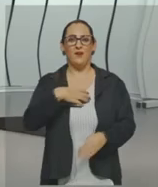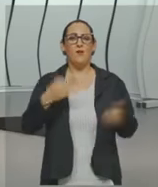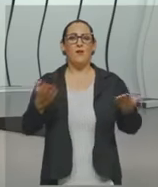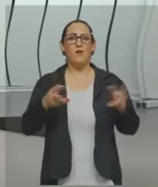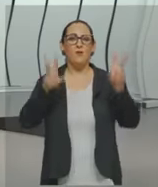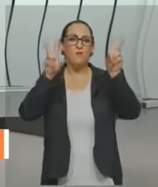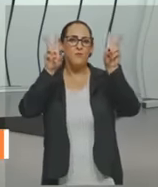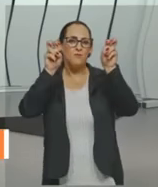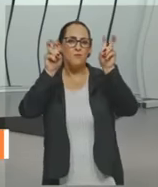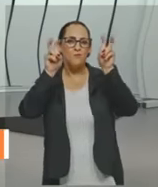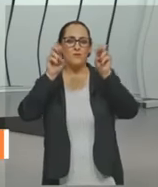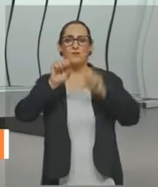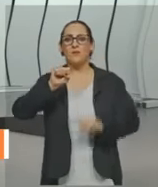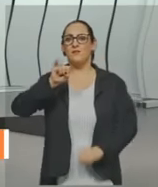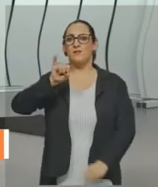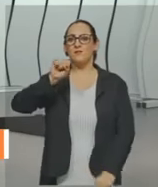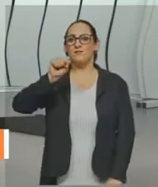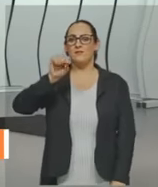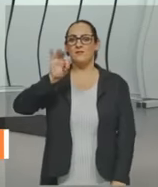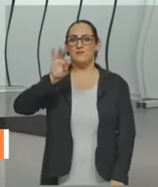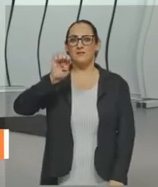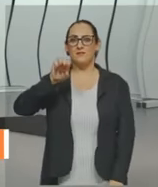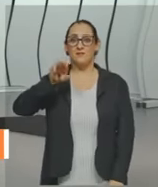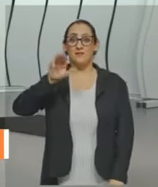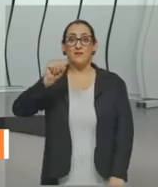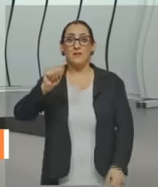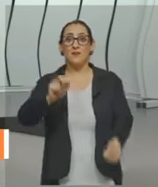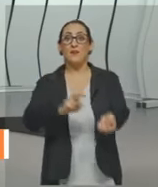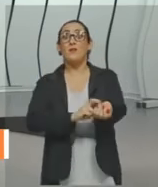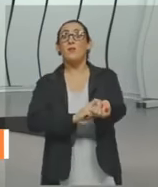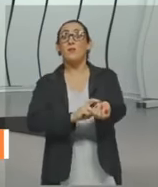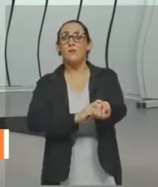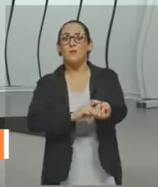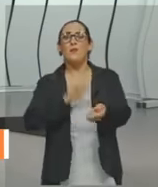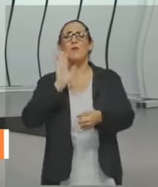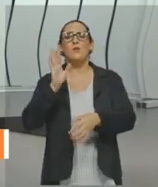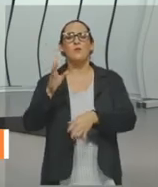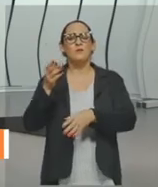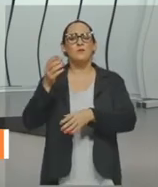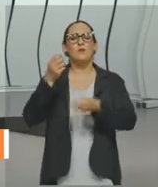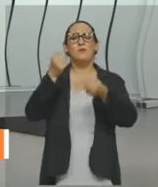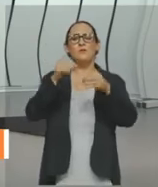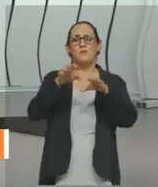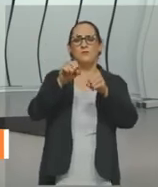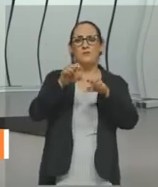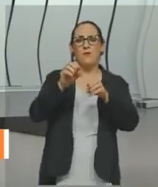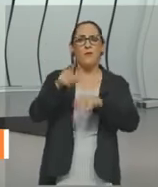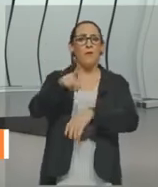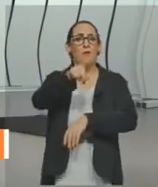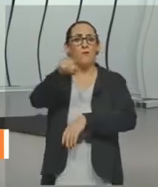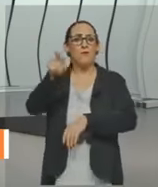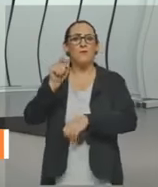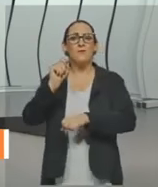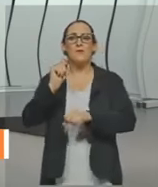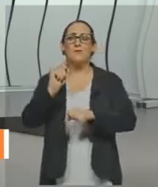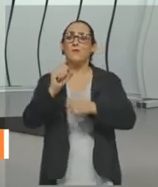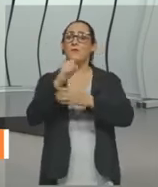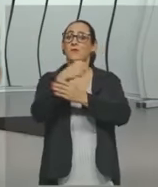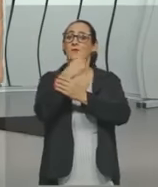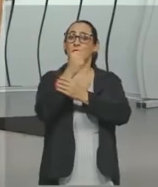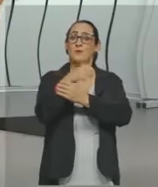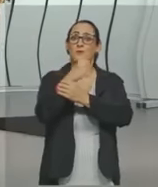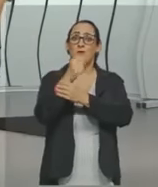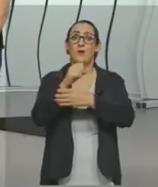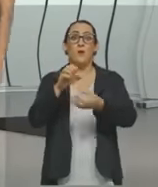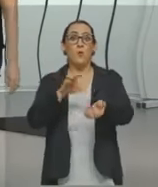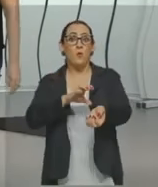sistema nervoso. Nós aprendemos já o esquelético, o muscular, que também está associado ao nervoso, que trabalham em conjunto, né? Mas hoje vamos